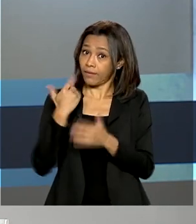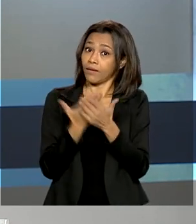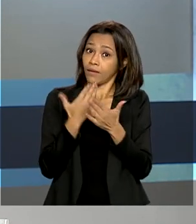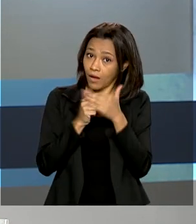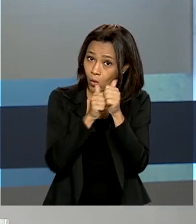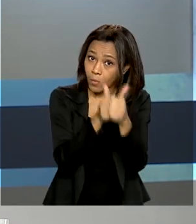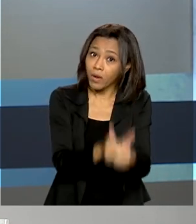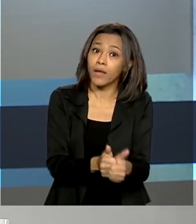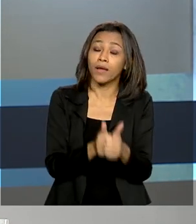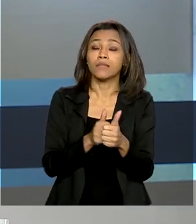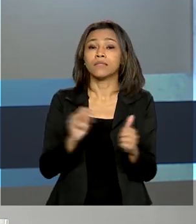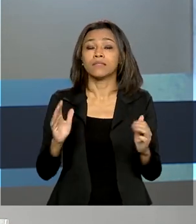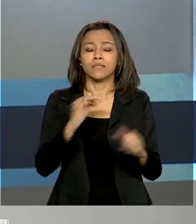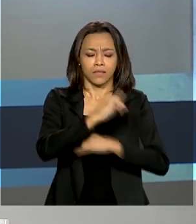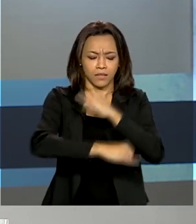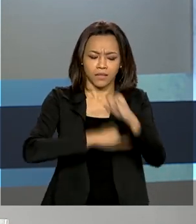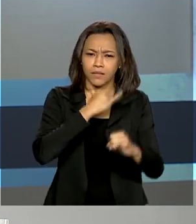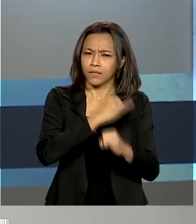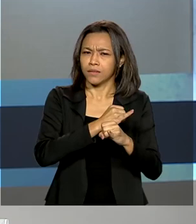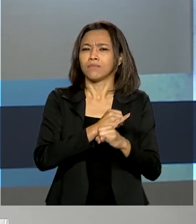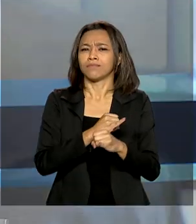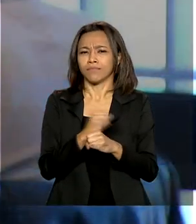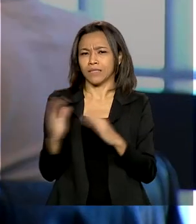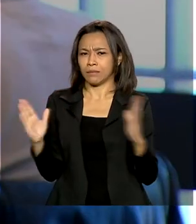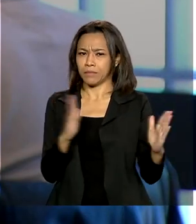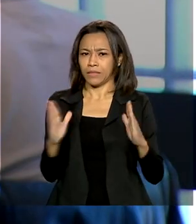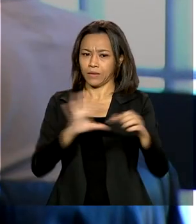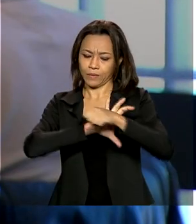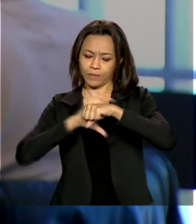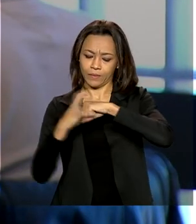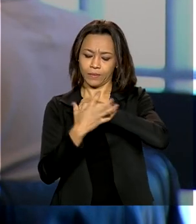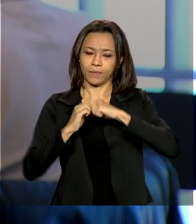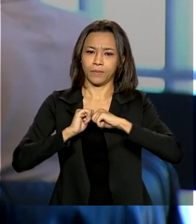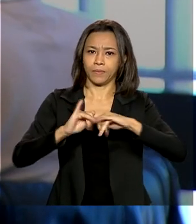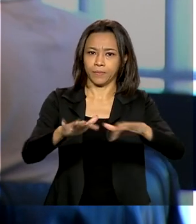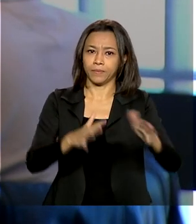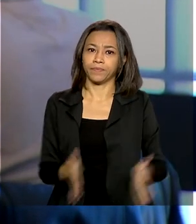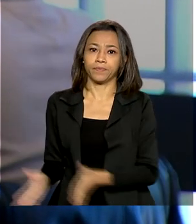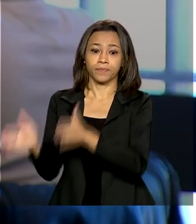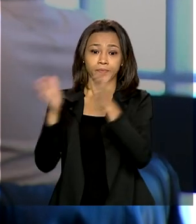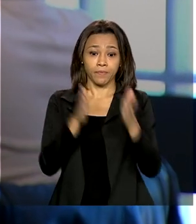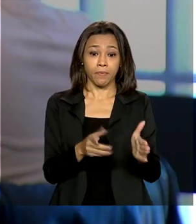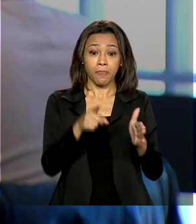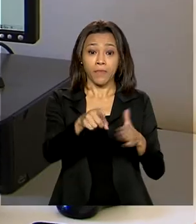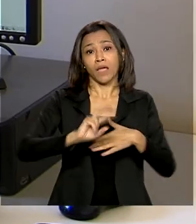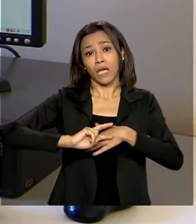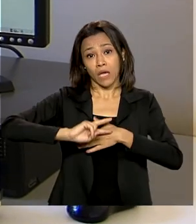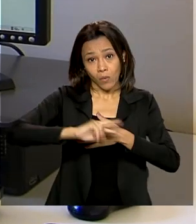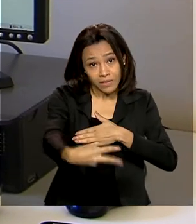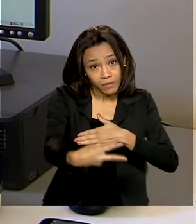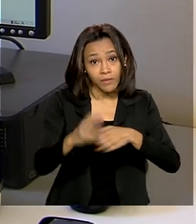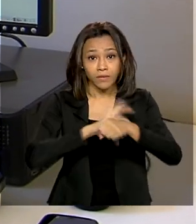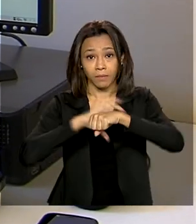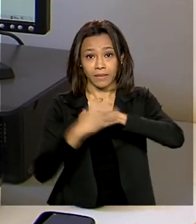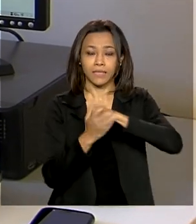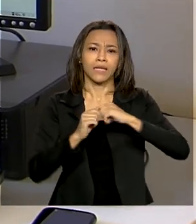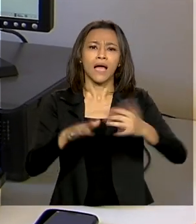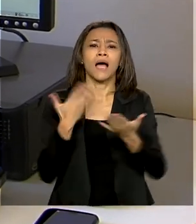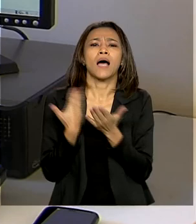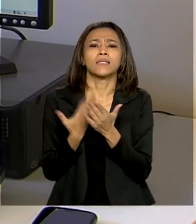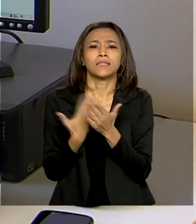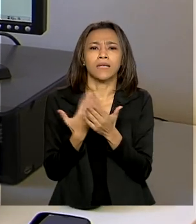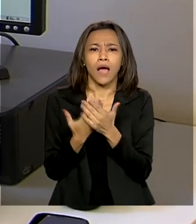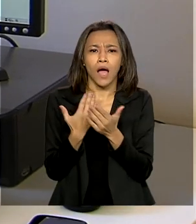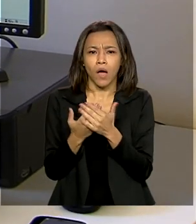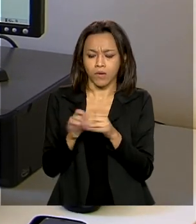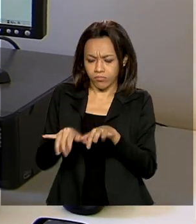enquanto durar a fase de distanciamento social é por causa da pandemia de coronavírus as aulas online